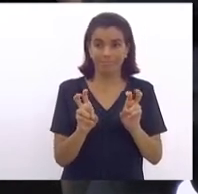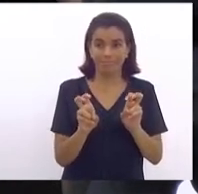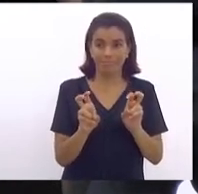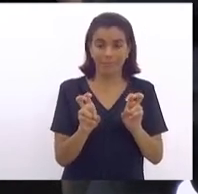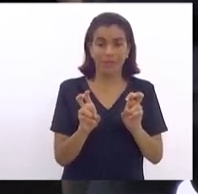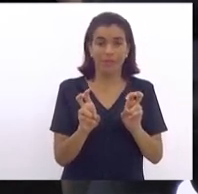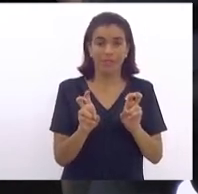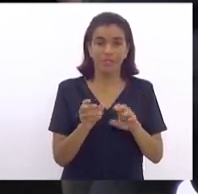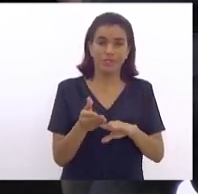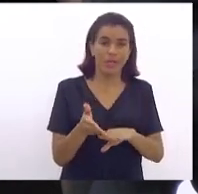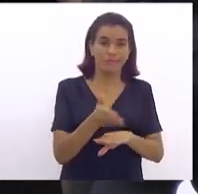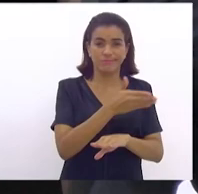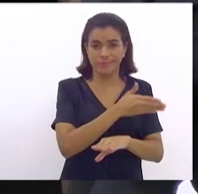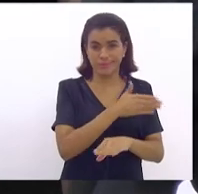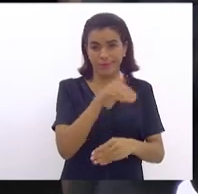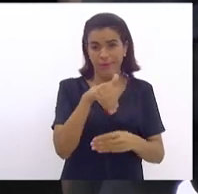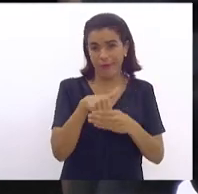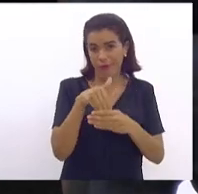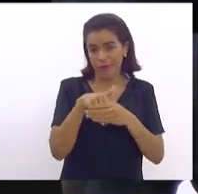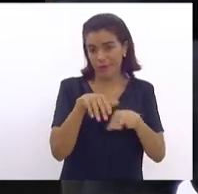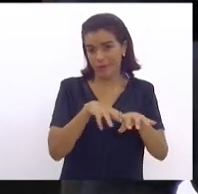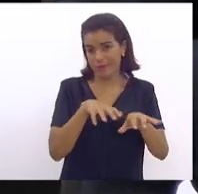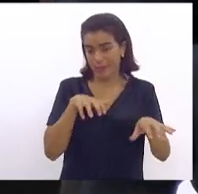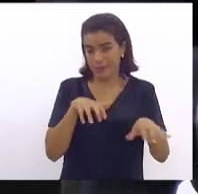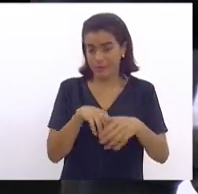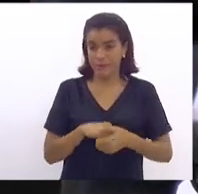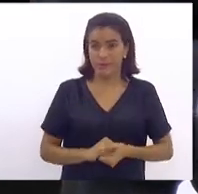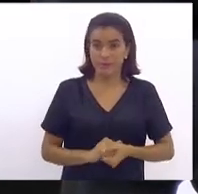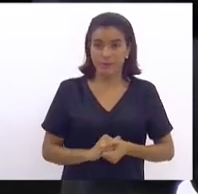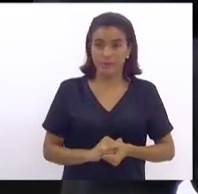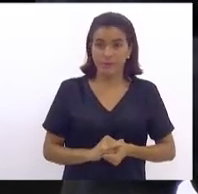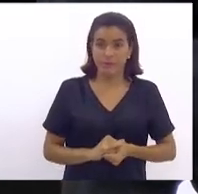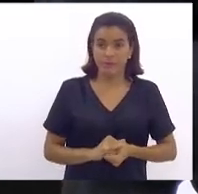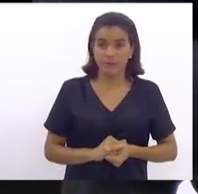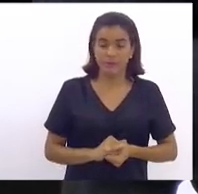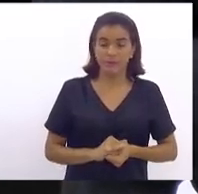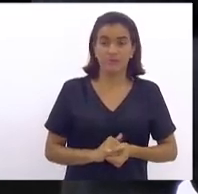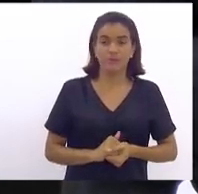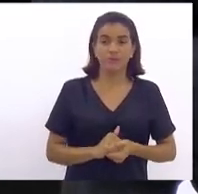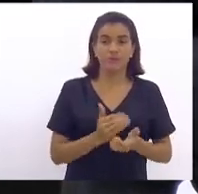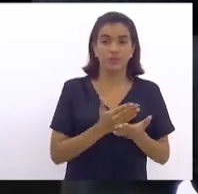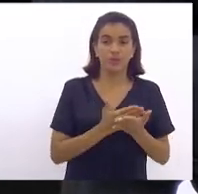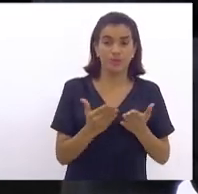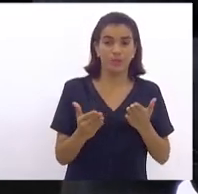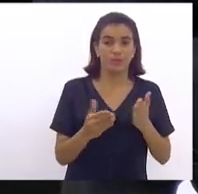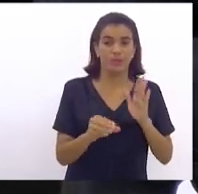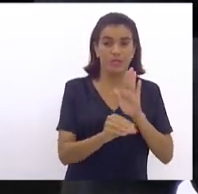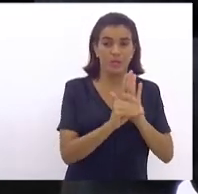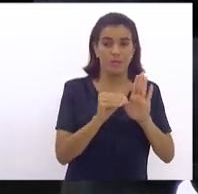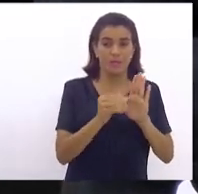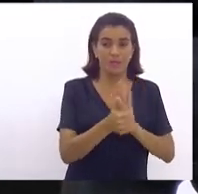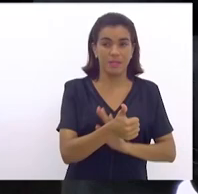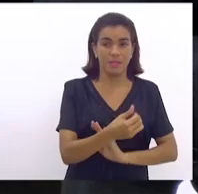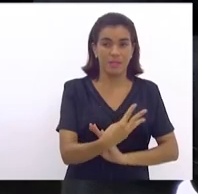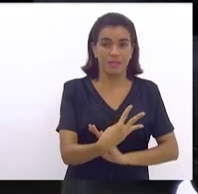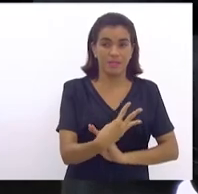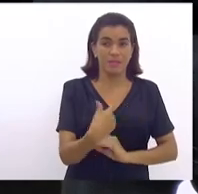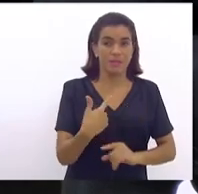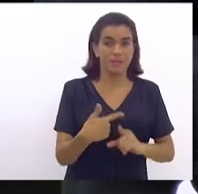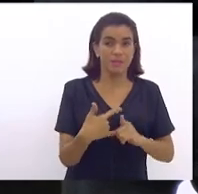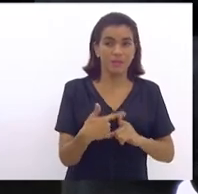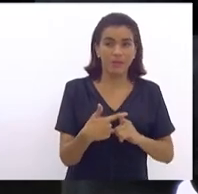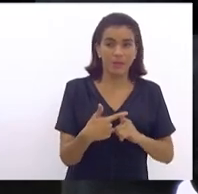foram tiveram o voto contrário. Perfeito. Começando pela emenda 13, porque ela